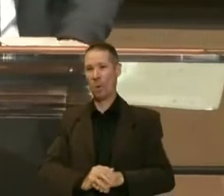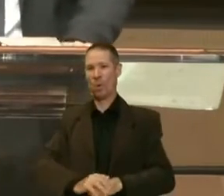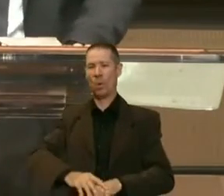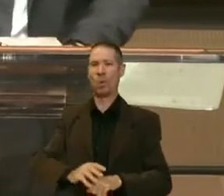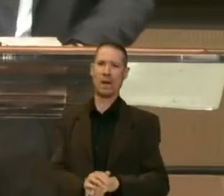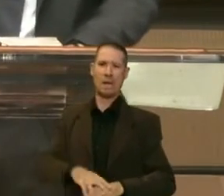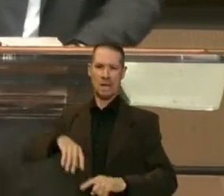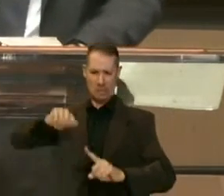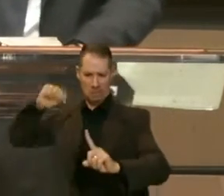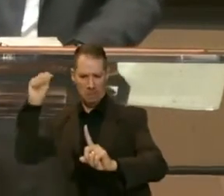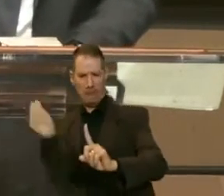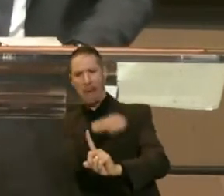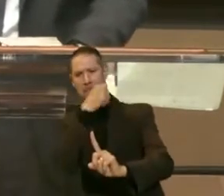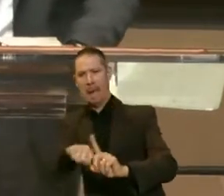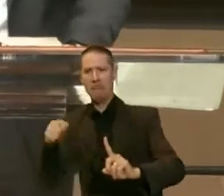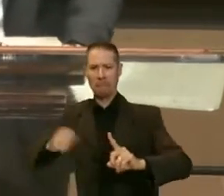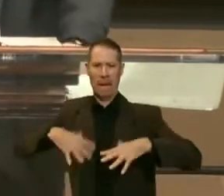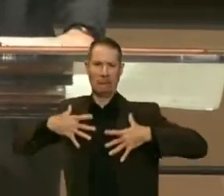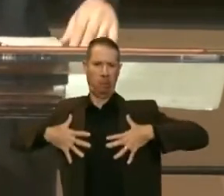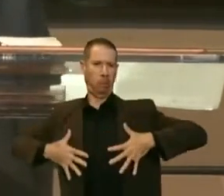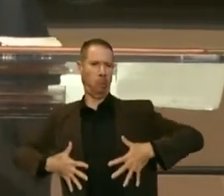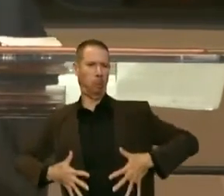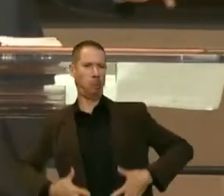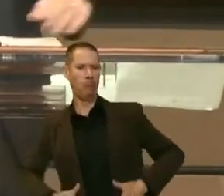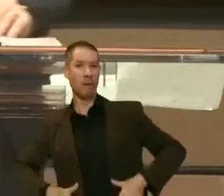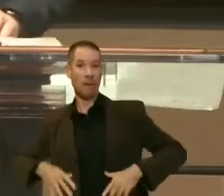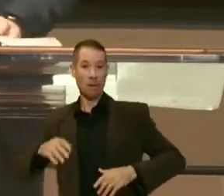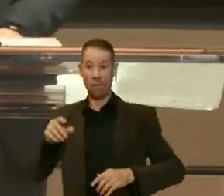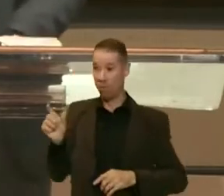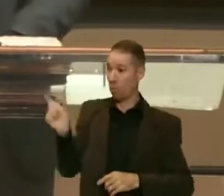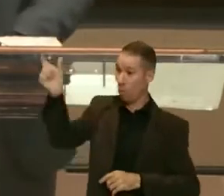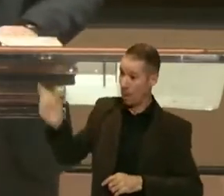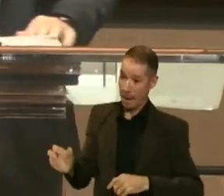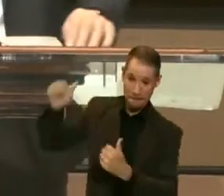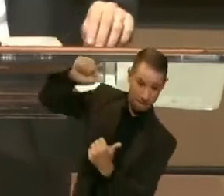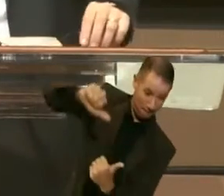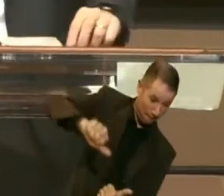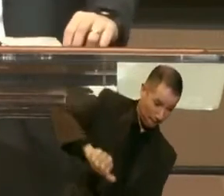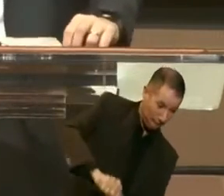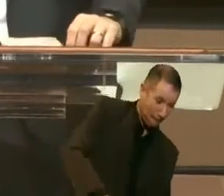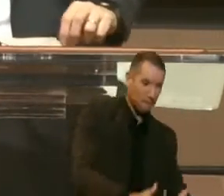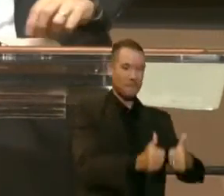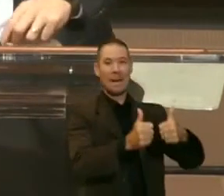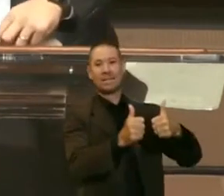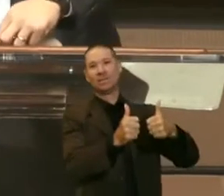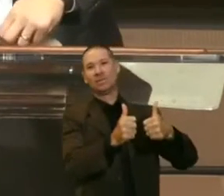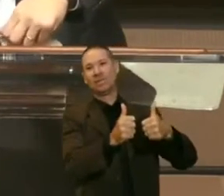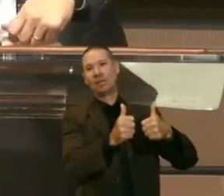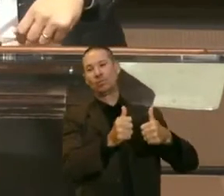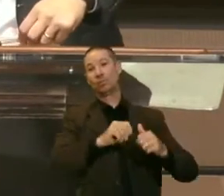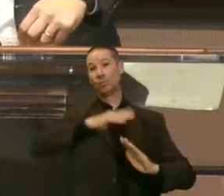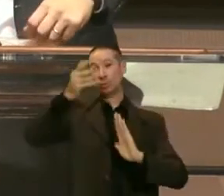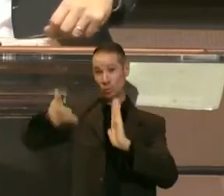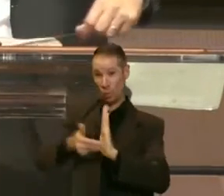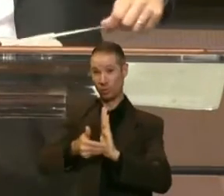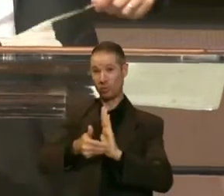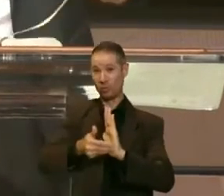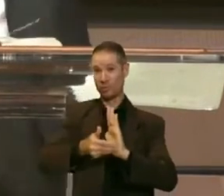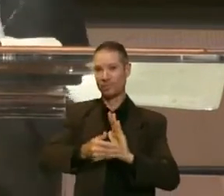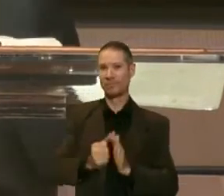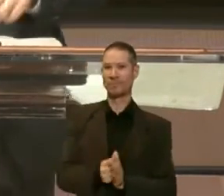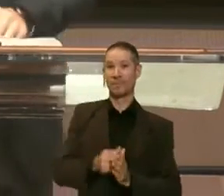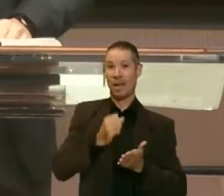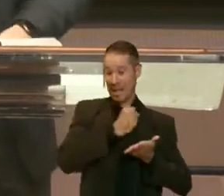dos açoites. A seguir foi ele batizado e todos os seus. Então, levando-os para a